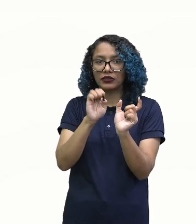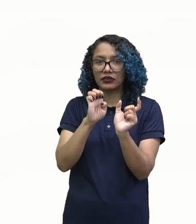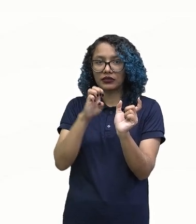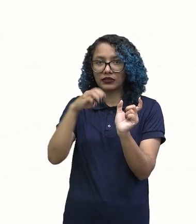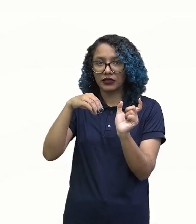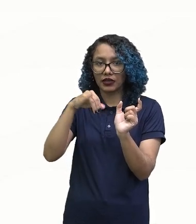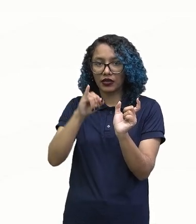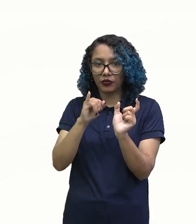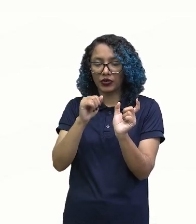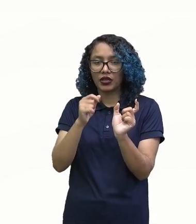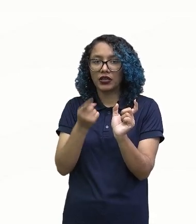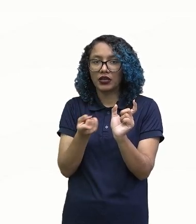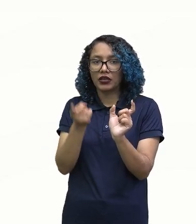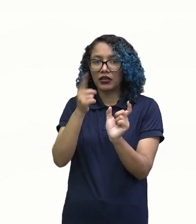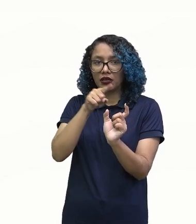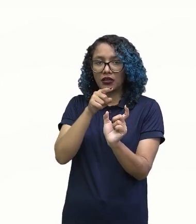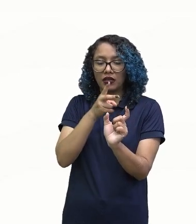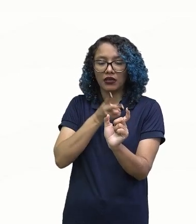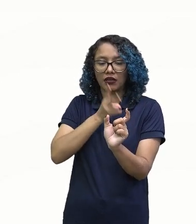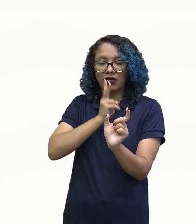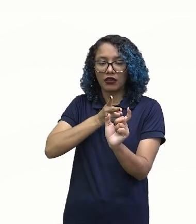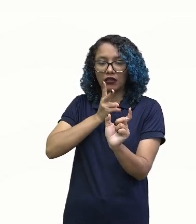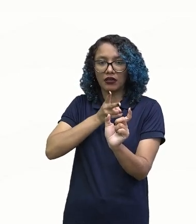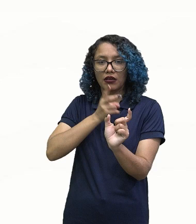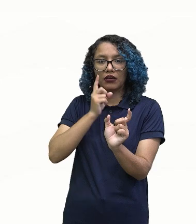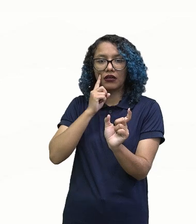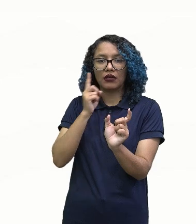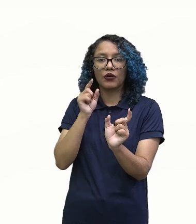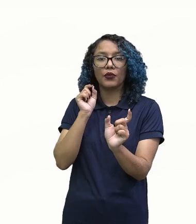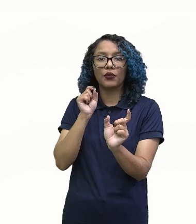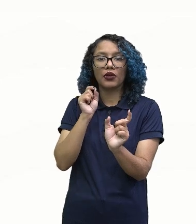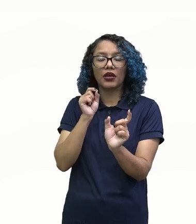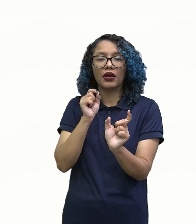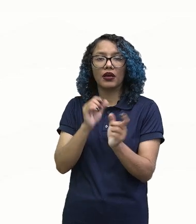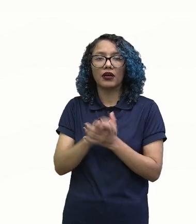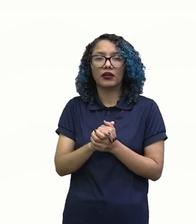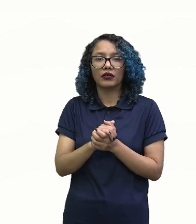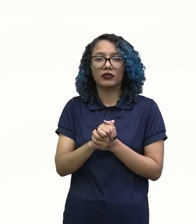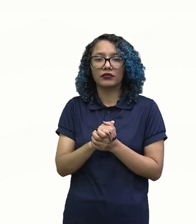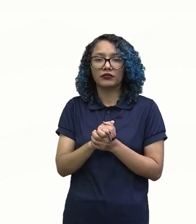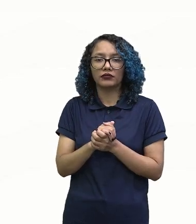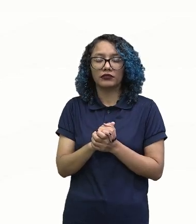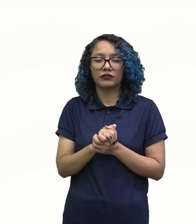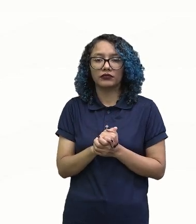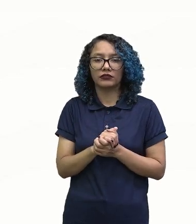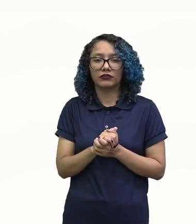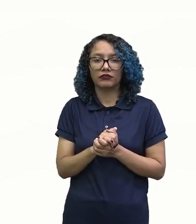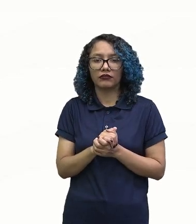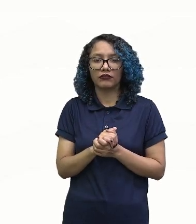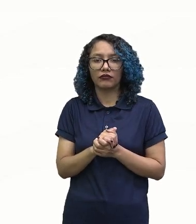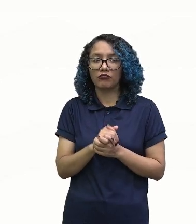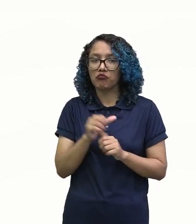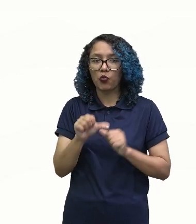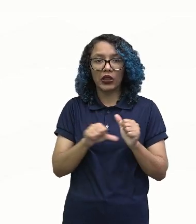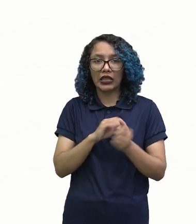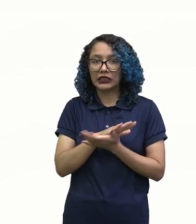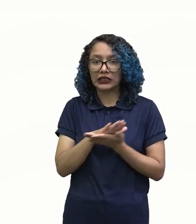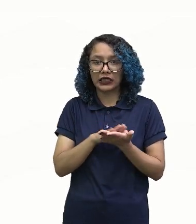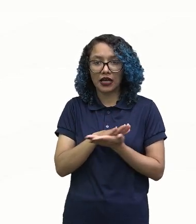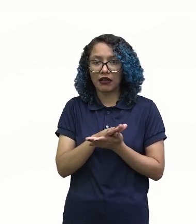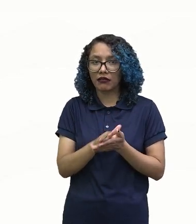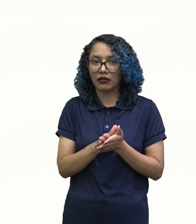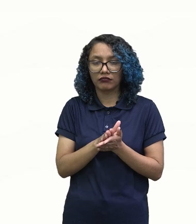palavra seguinte, que no caso é o radical aqui, ó, não houve nenhuma